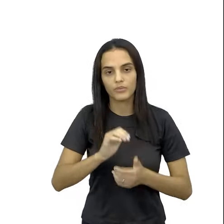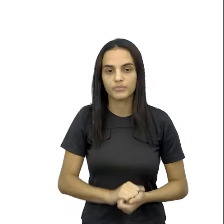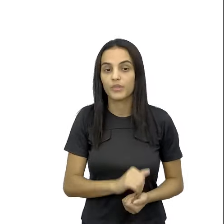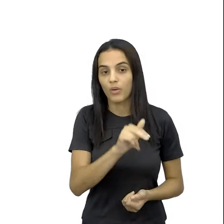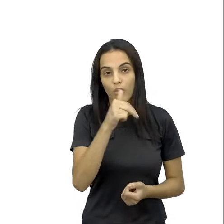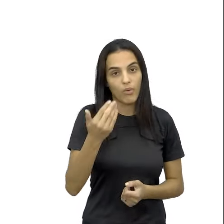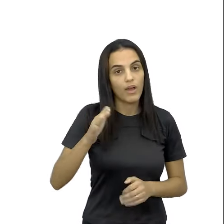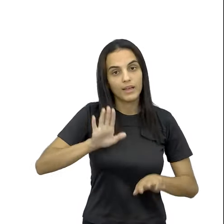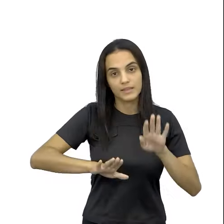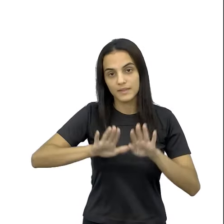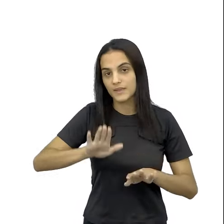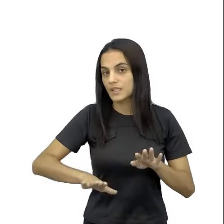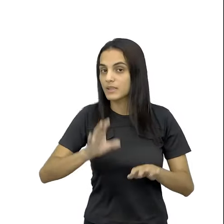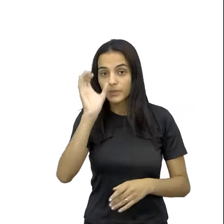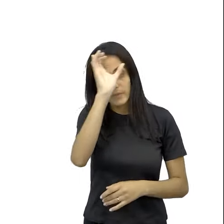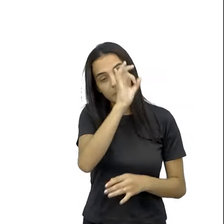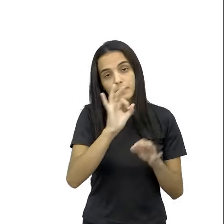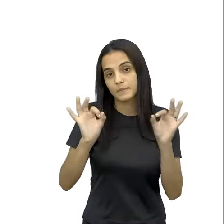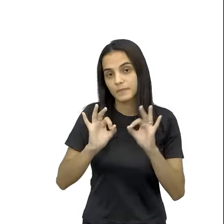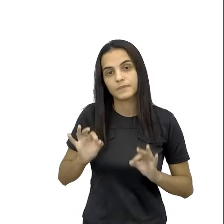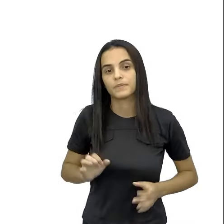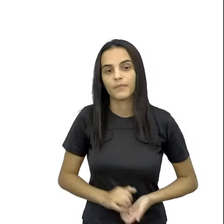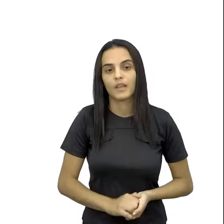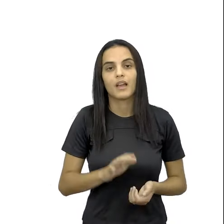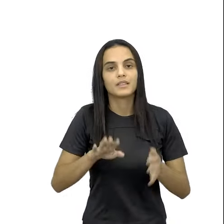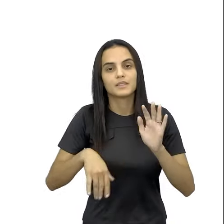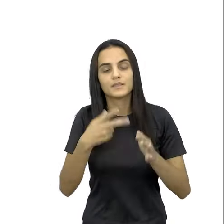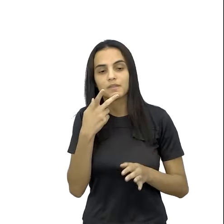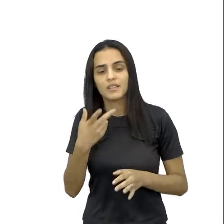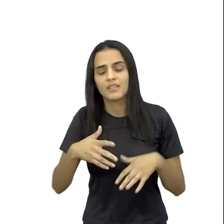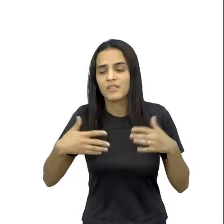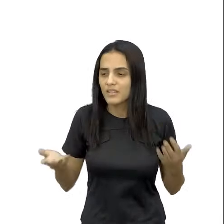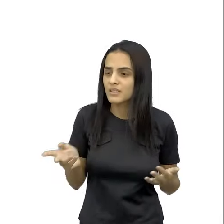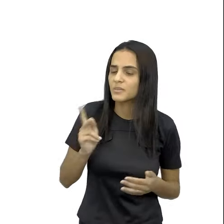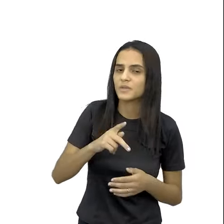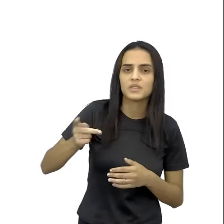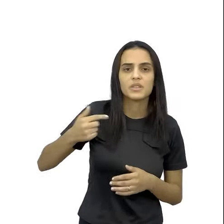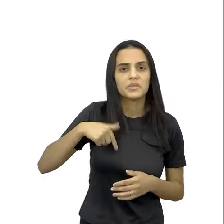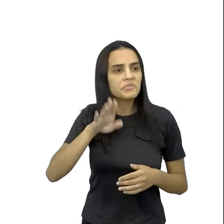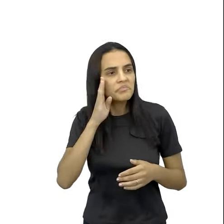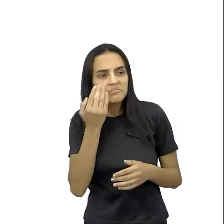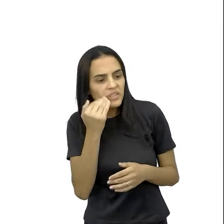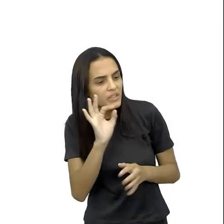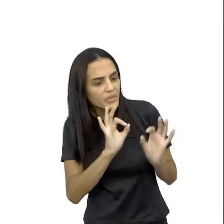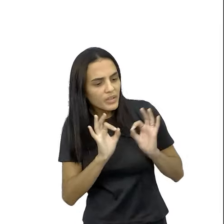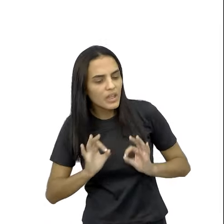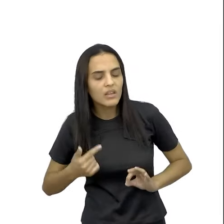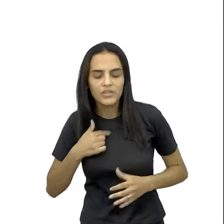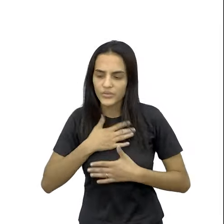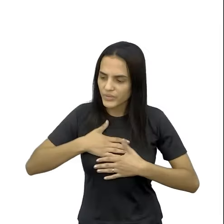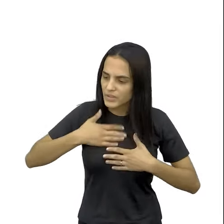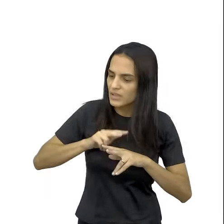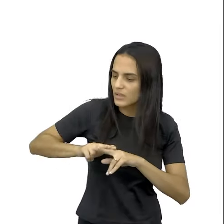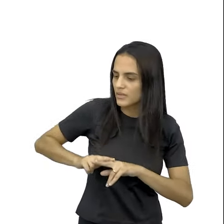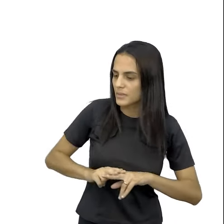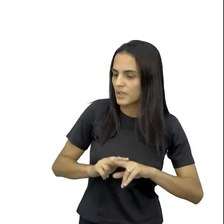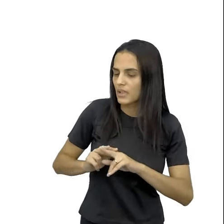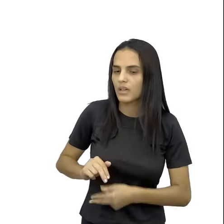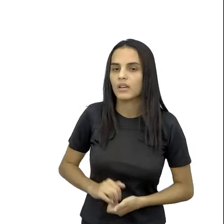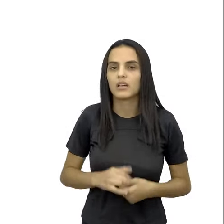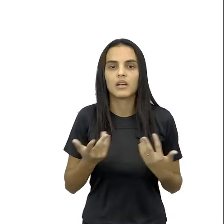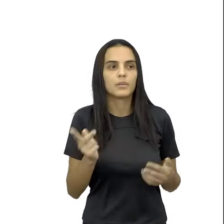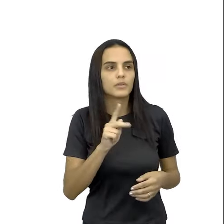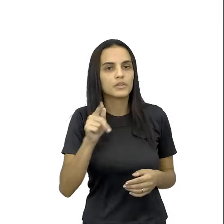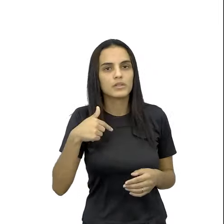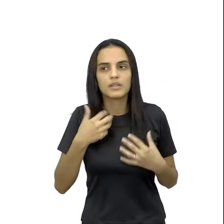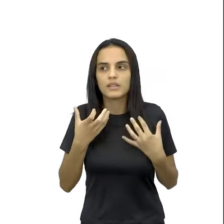às vezes que não aprenderam, ou às vezes eles vão falar, professor, a gente não entendeu tal parte, a gente gostaria que retomasse. Ah, professora, a